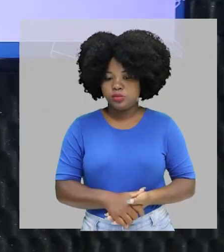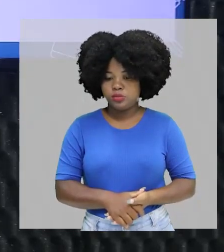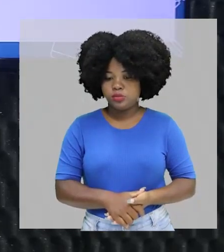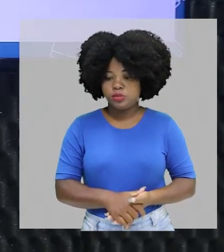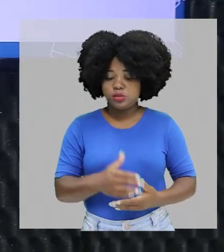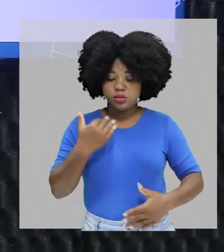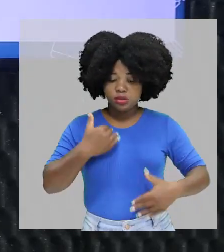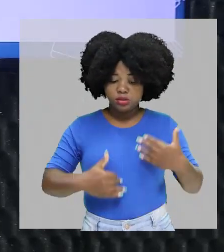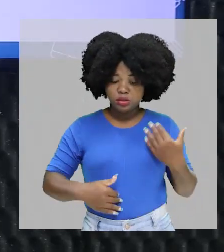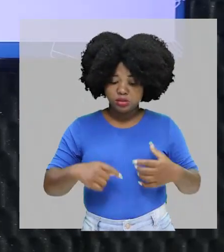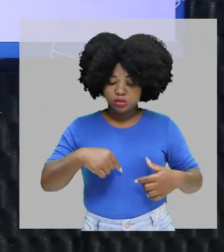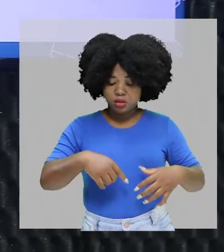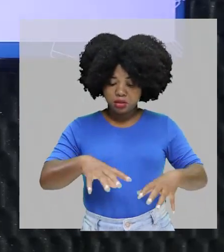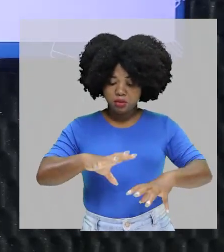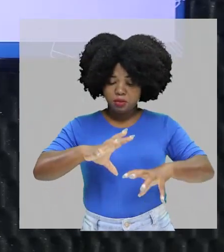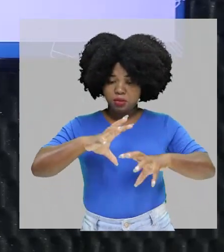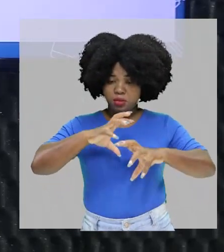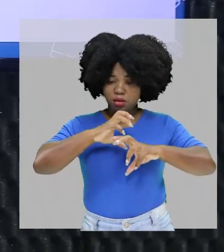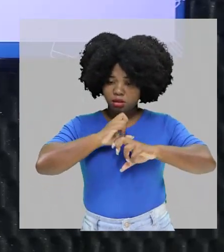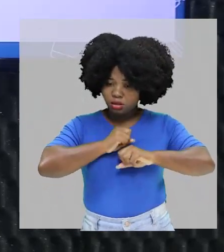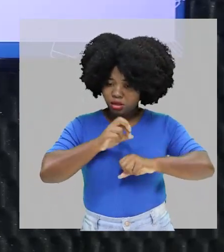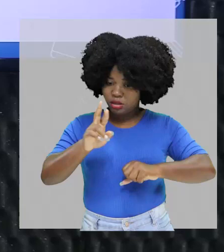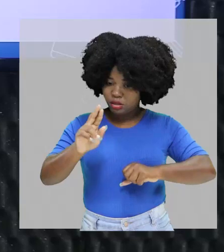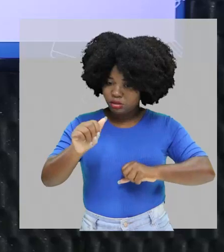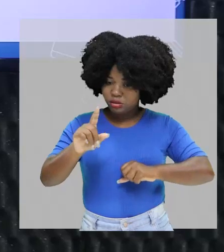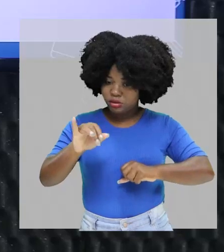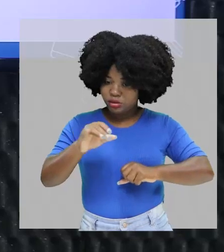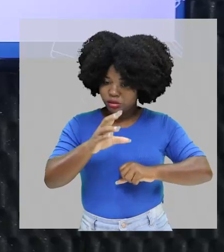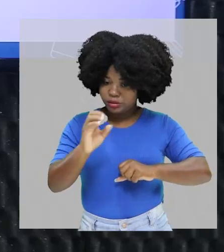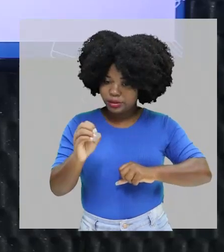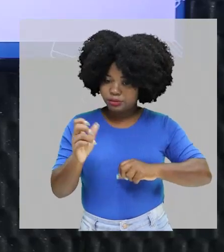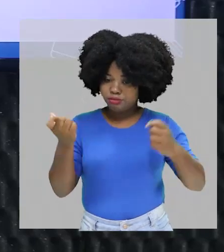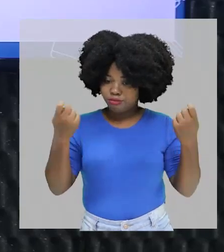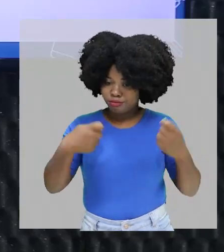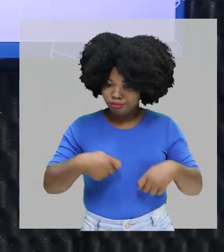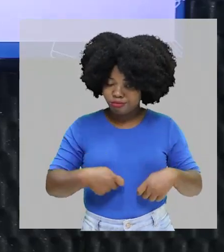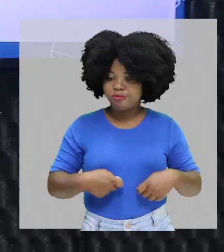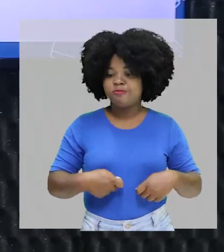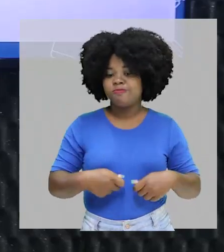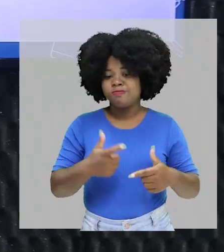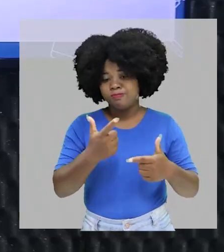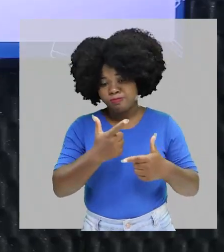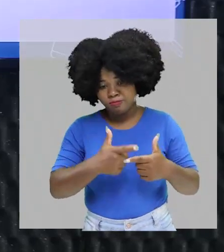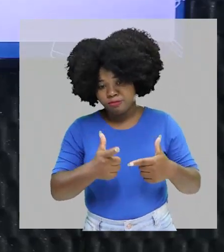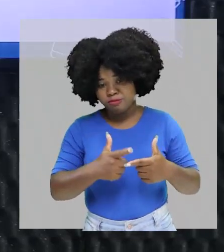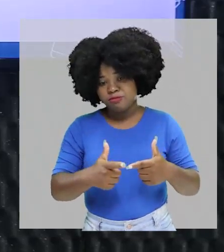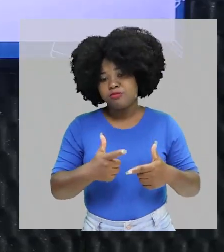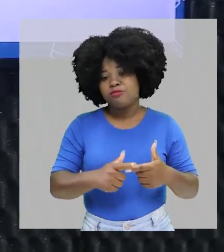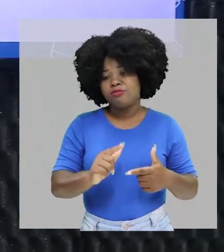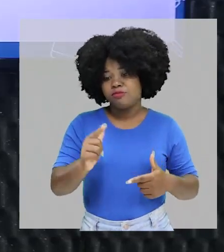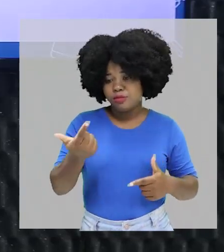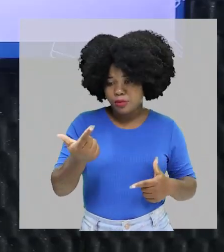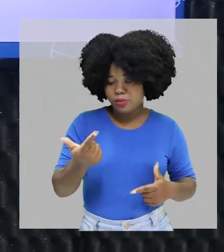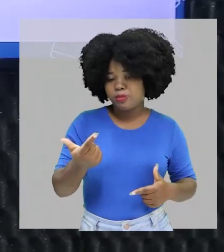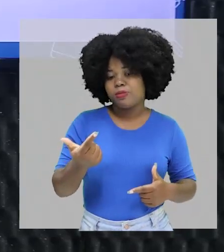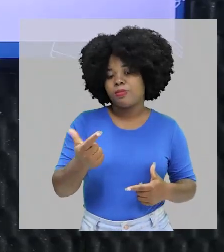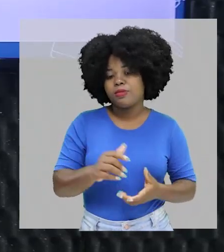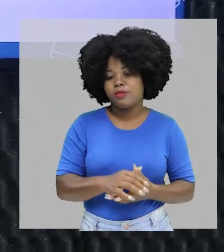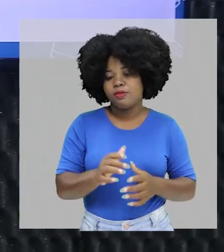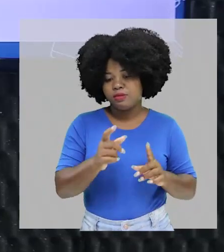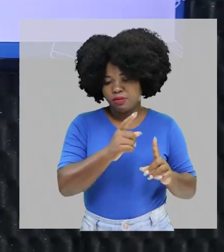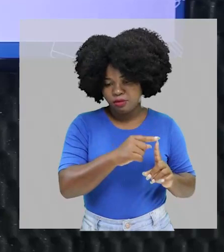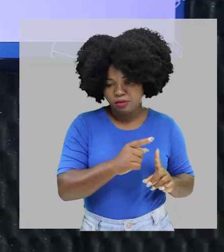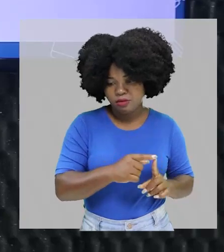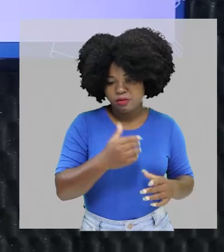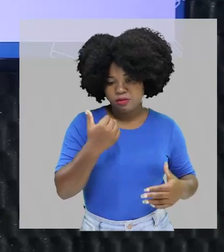aquele corpo vai estar absorvendo radiação. Então, isso pode afetar outras partes do corpo humano.